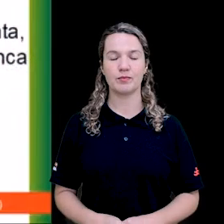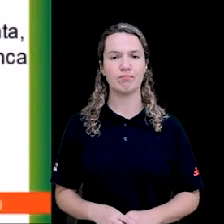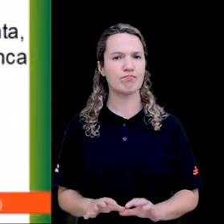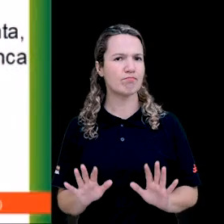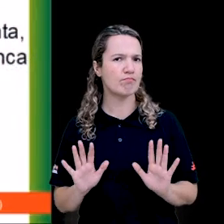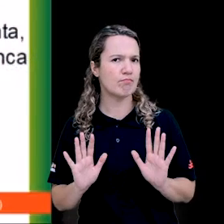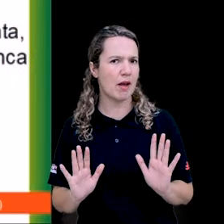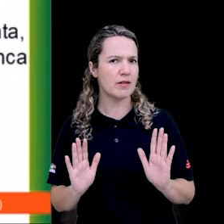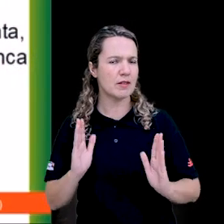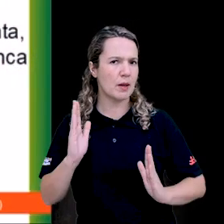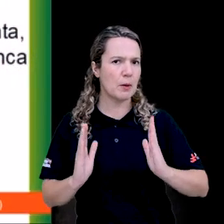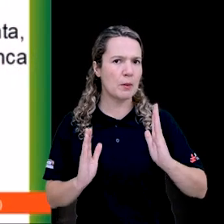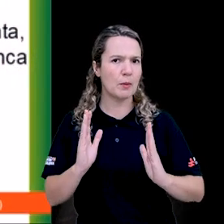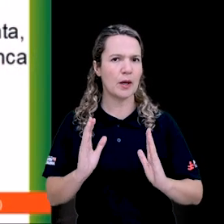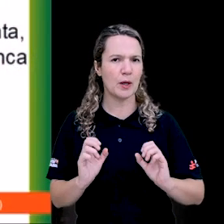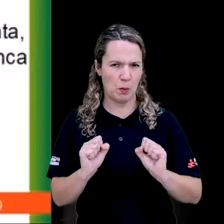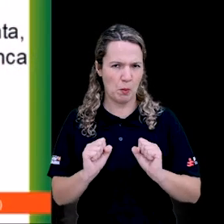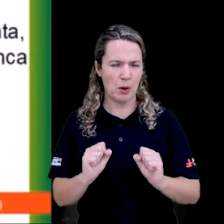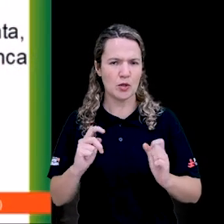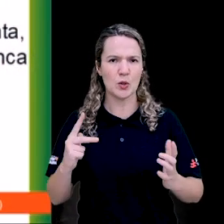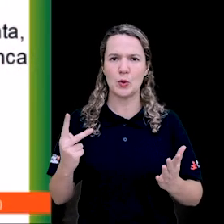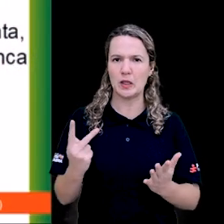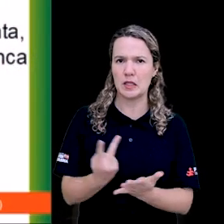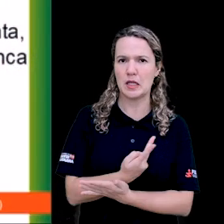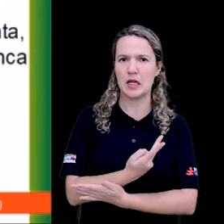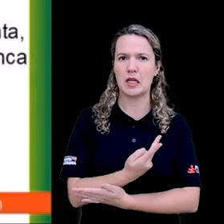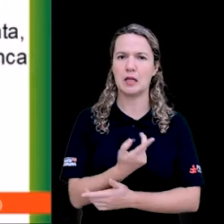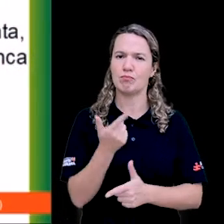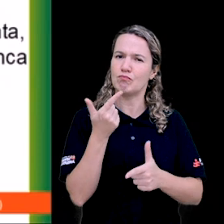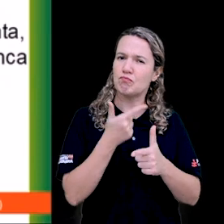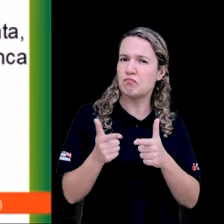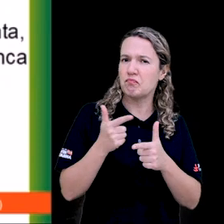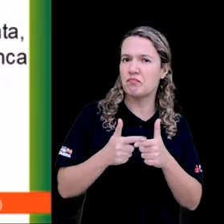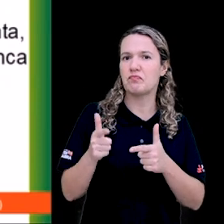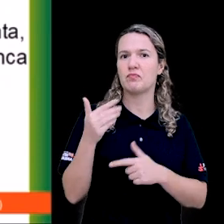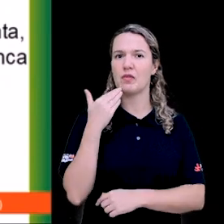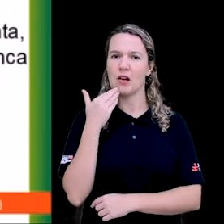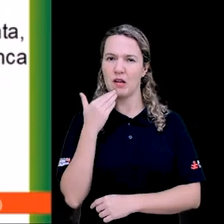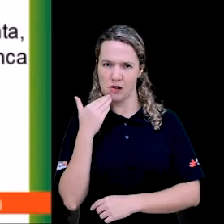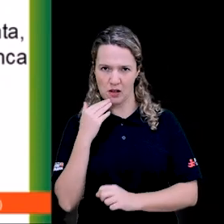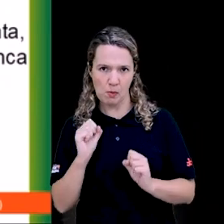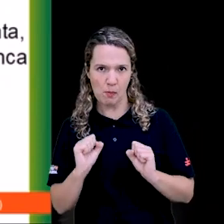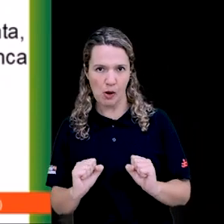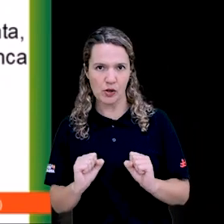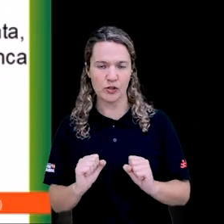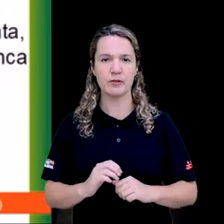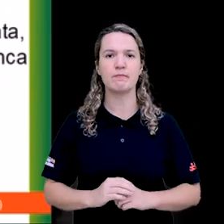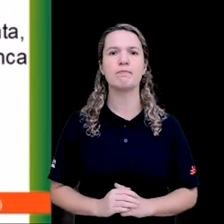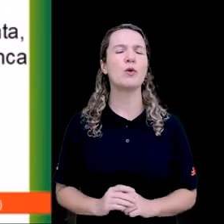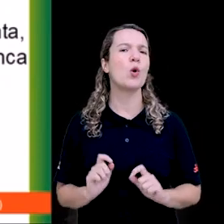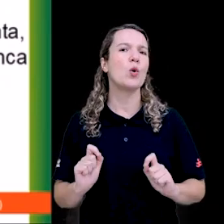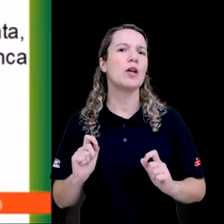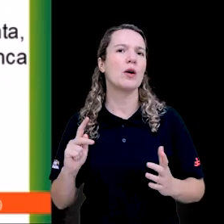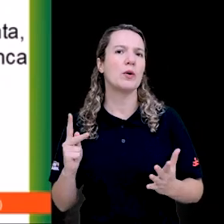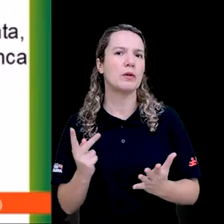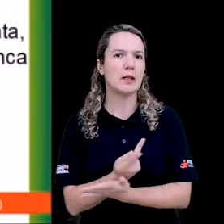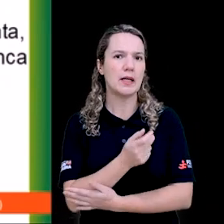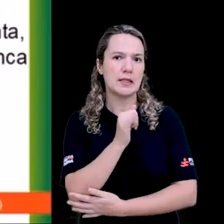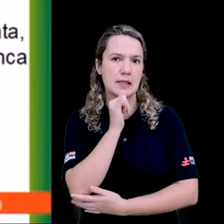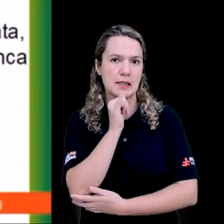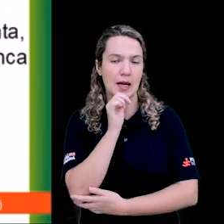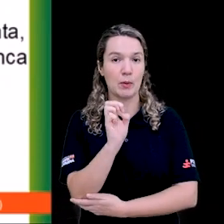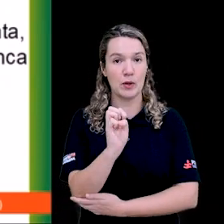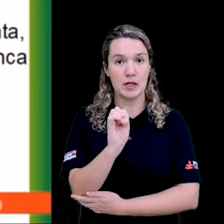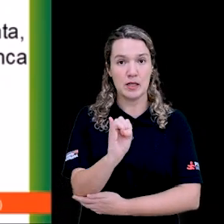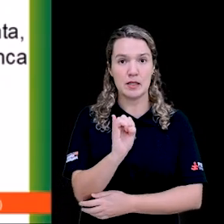Mas nesta fase, será que pode também ocorrer algum defeito? O que acontece quando o processo de